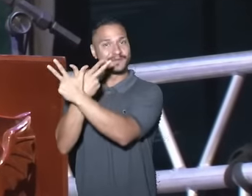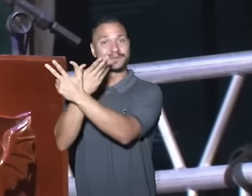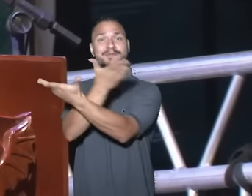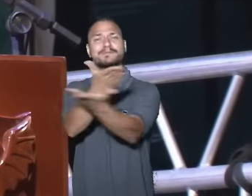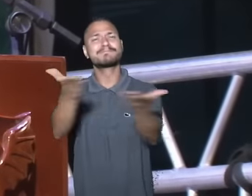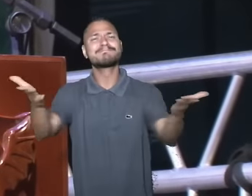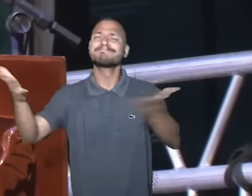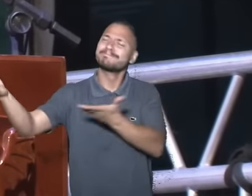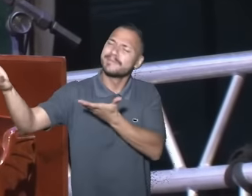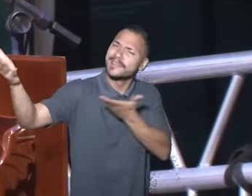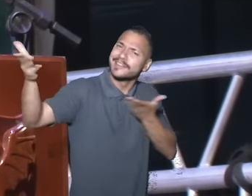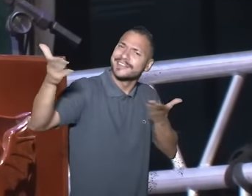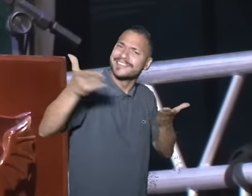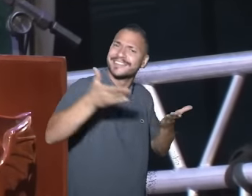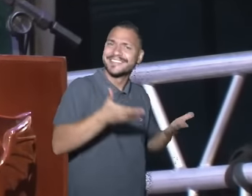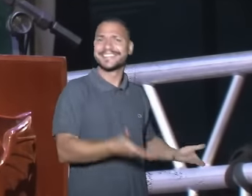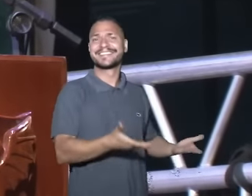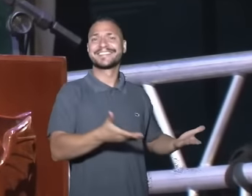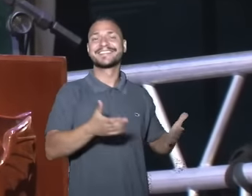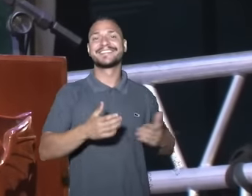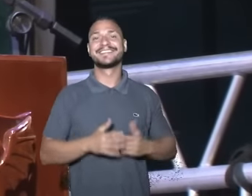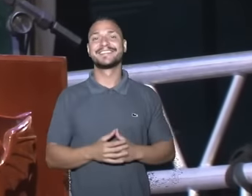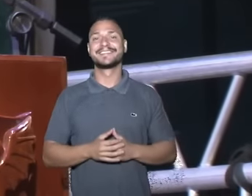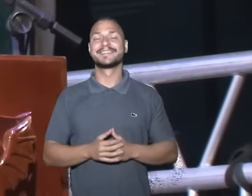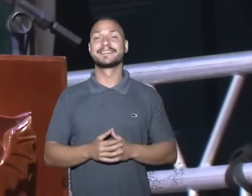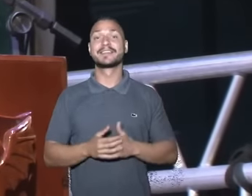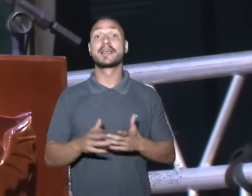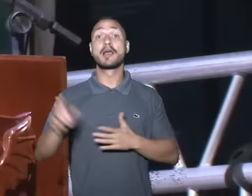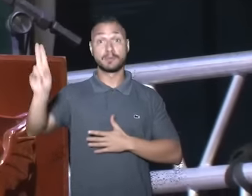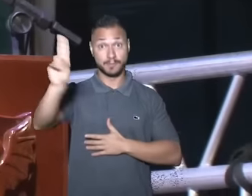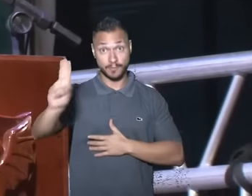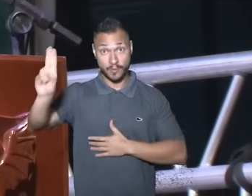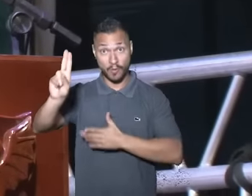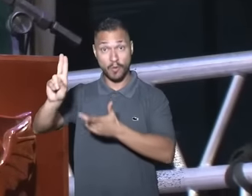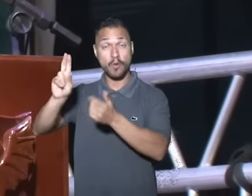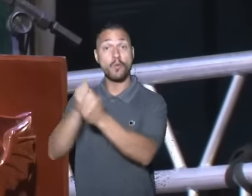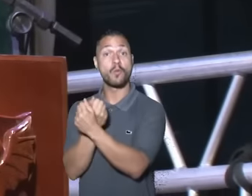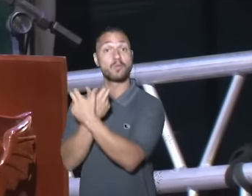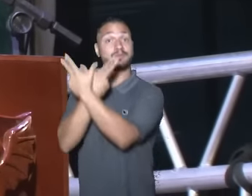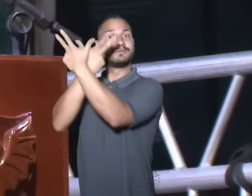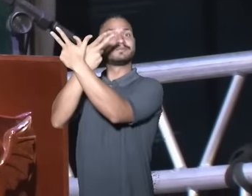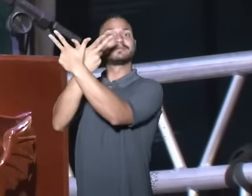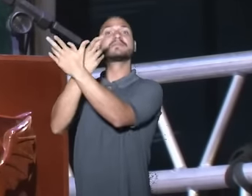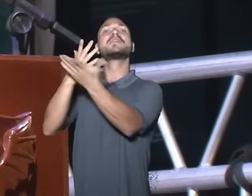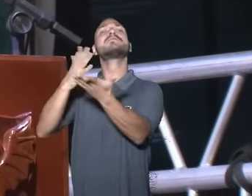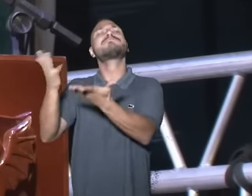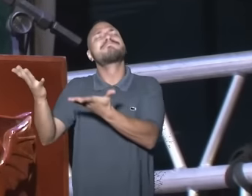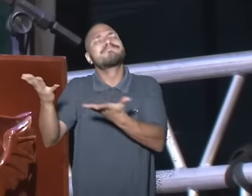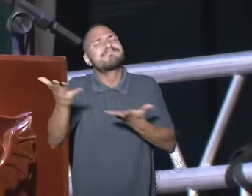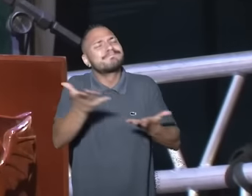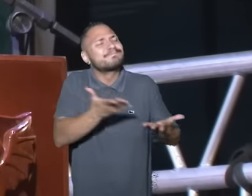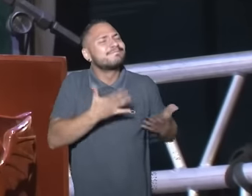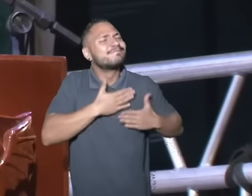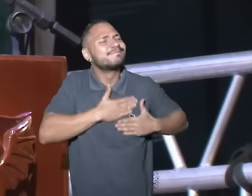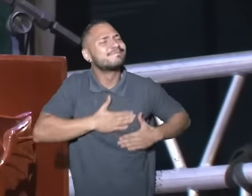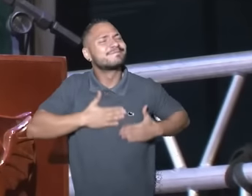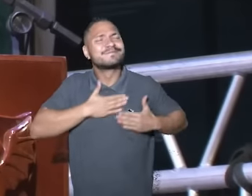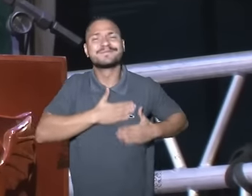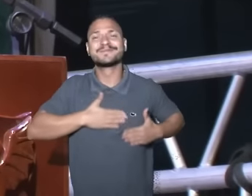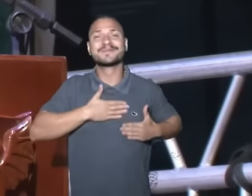Sejam muito bem-vindos. A Universidade Federal de Viçosa tem o prazer de